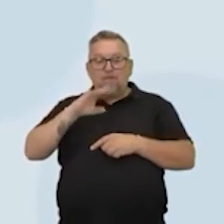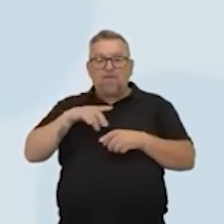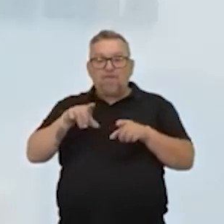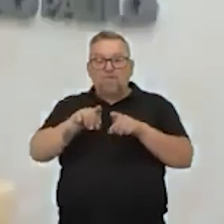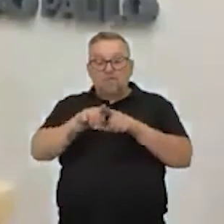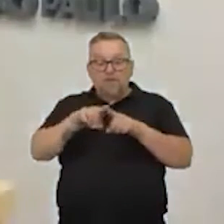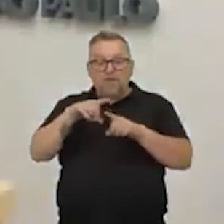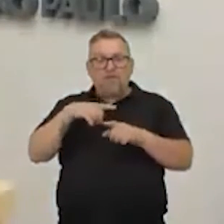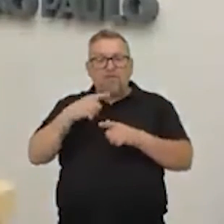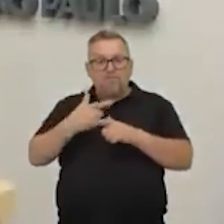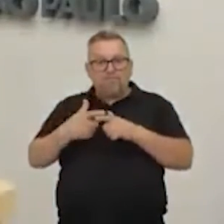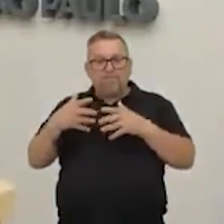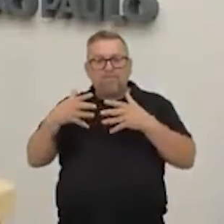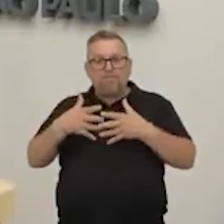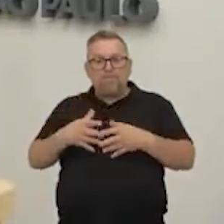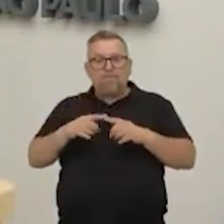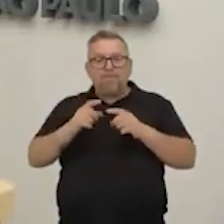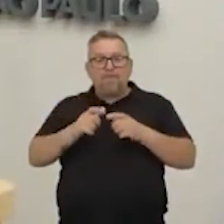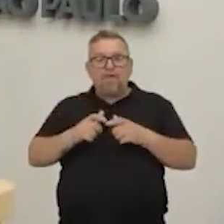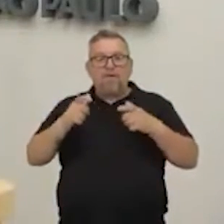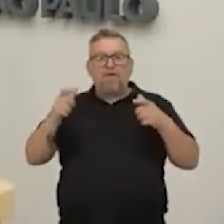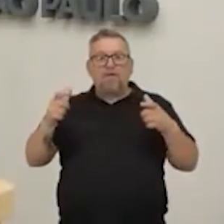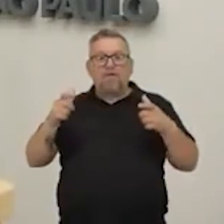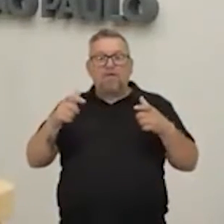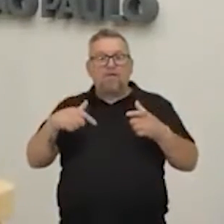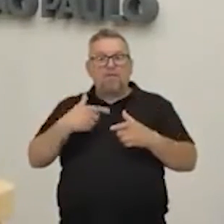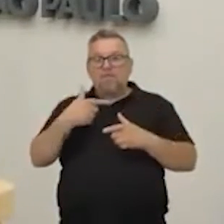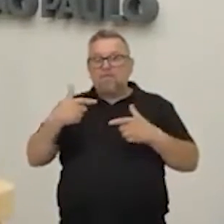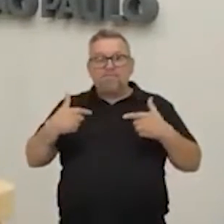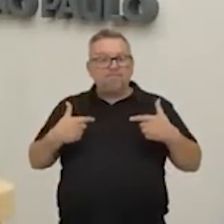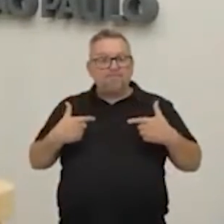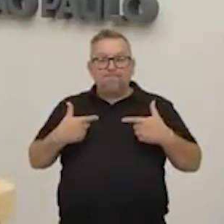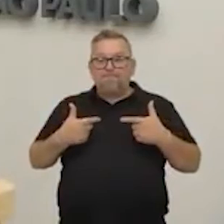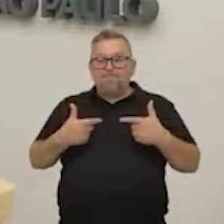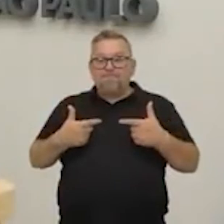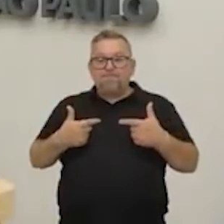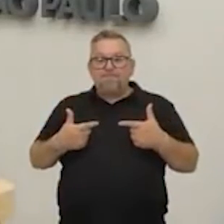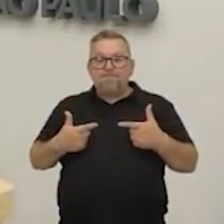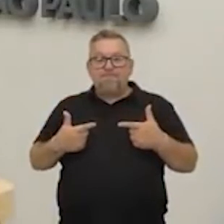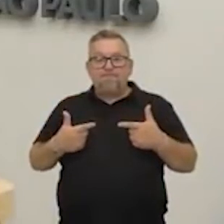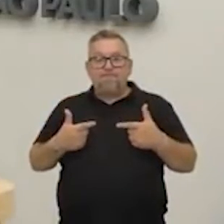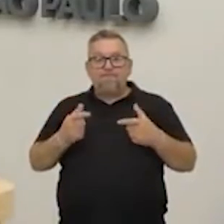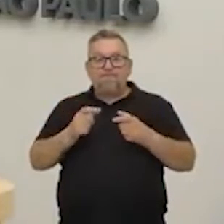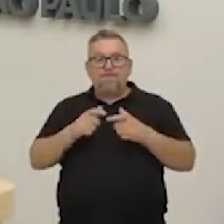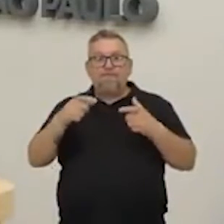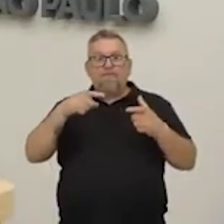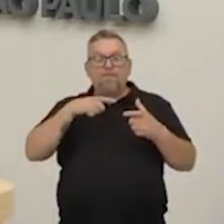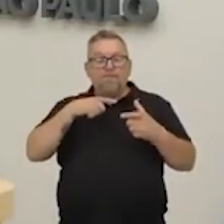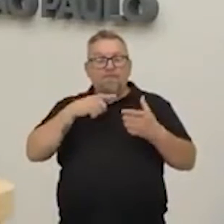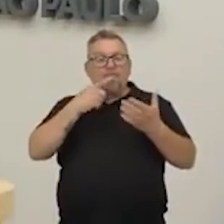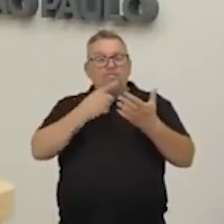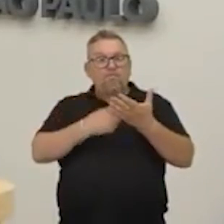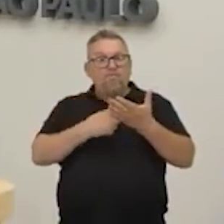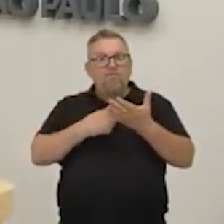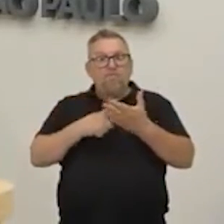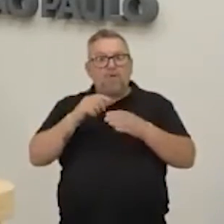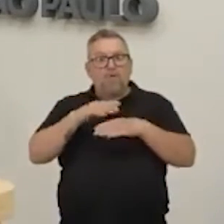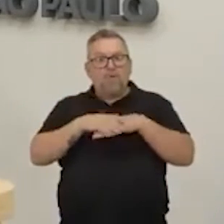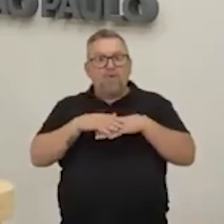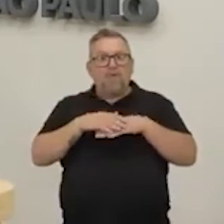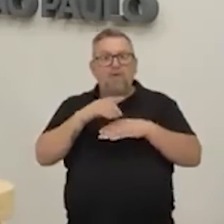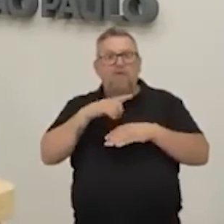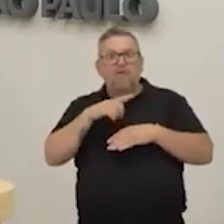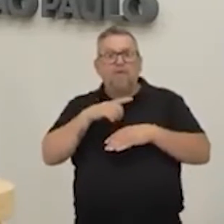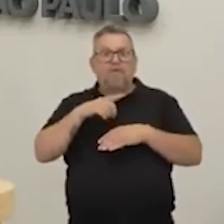alguns conflitos, mas boa parte desses conflitos não houve guerra, né? Então, boa parte teve acertos, né, na qual se tinha